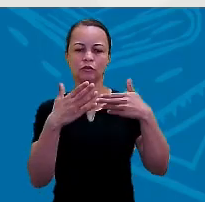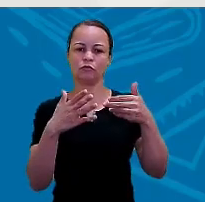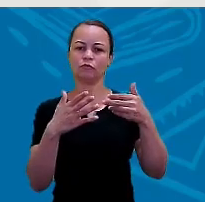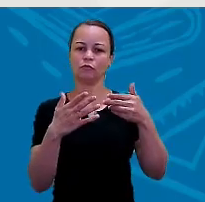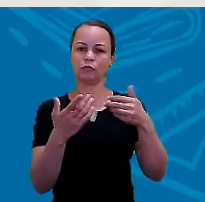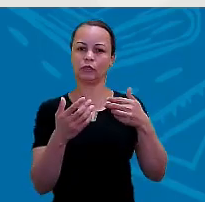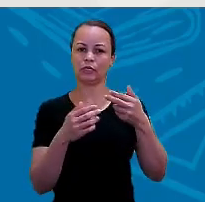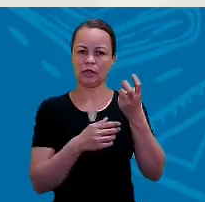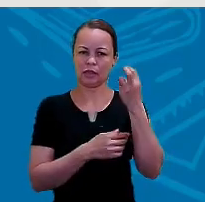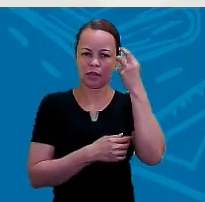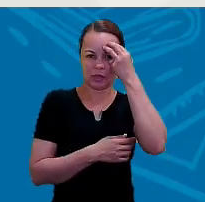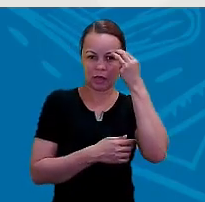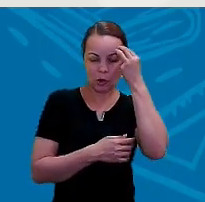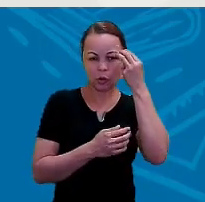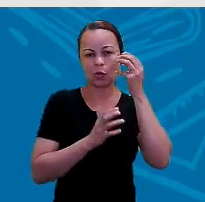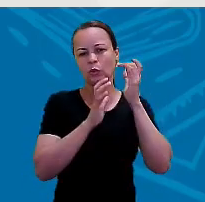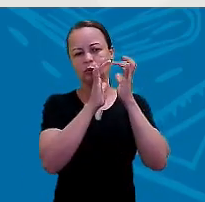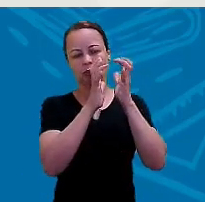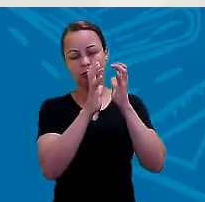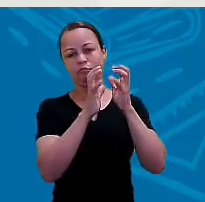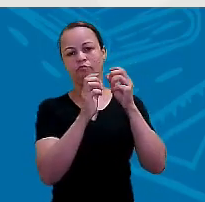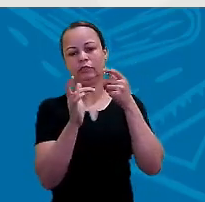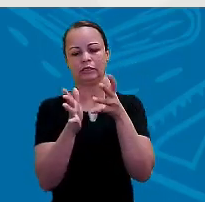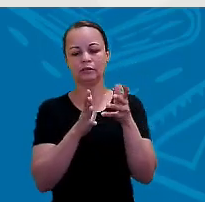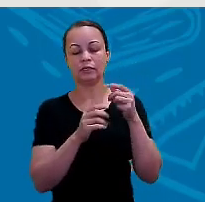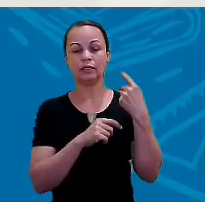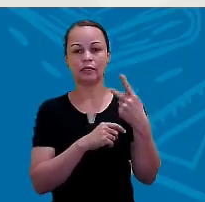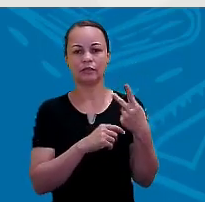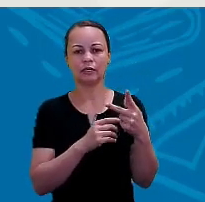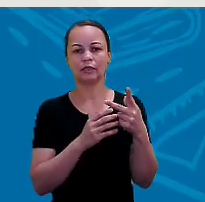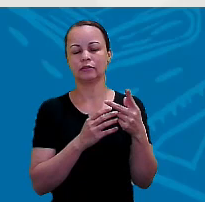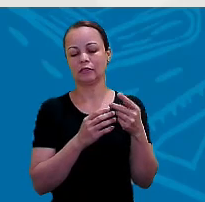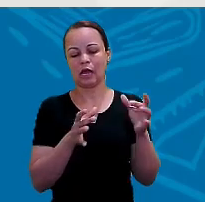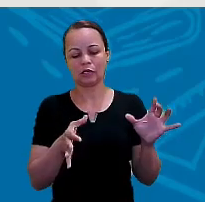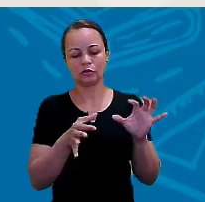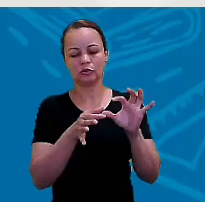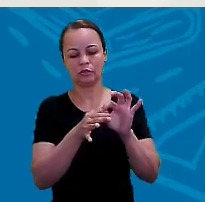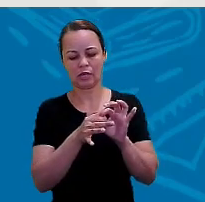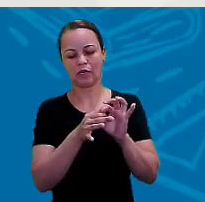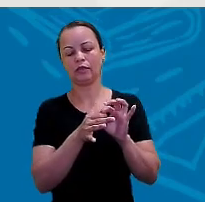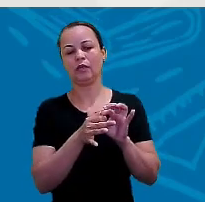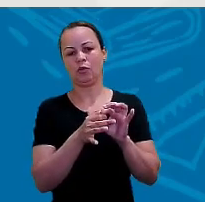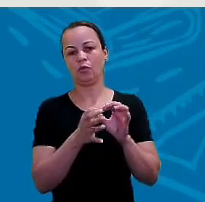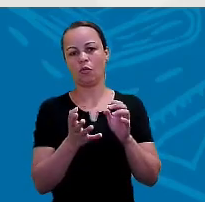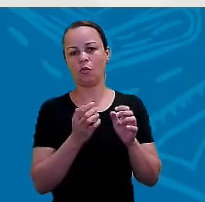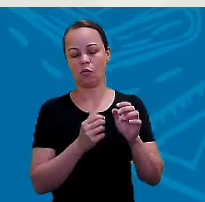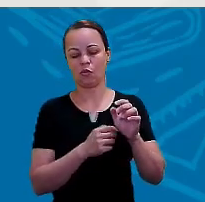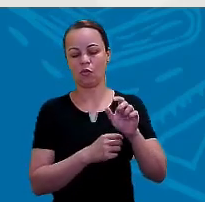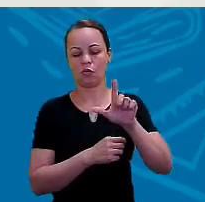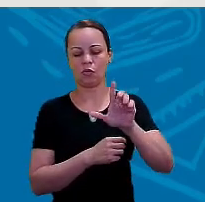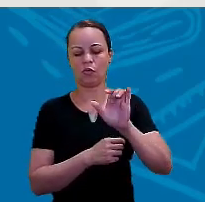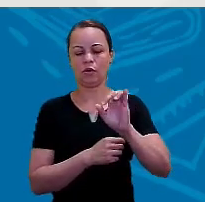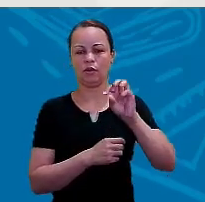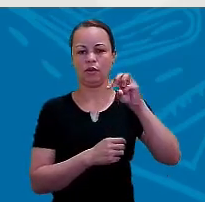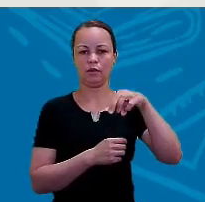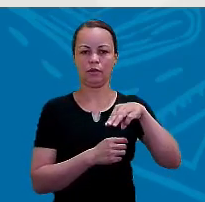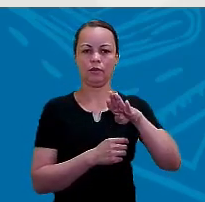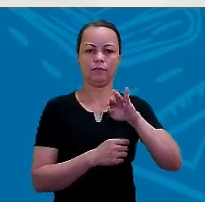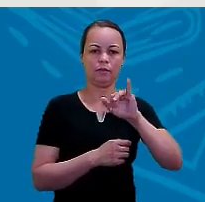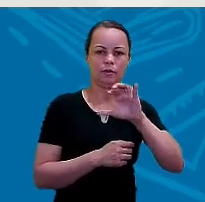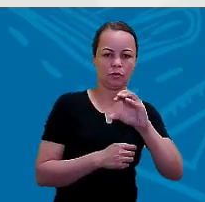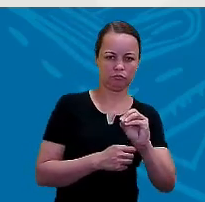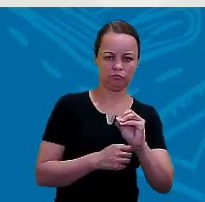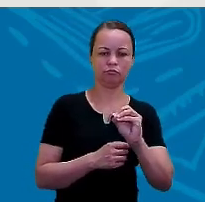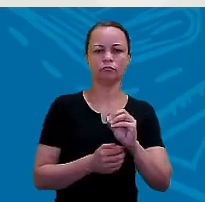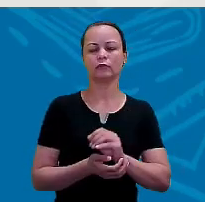neurológicas, que em primeira instância estariam associadas ao sistema límbico. Para daí, claro, depois outras circuitarias estariam sendo